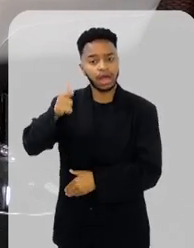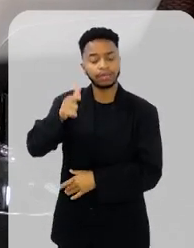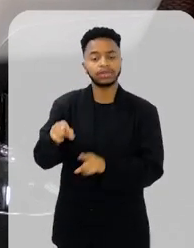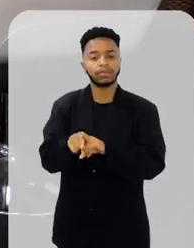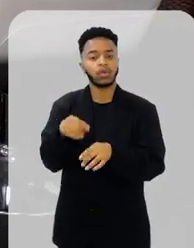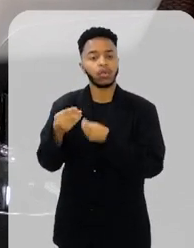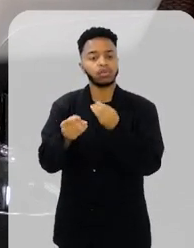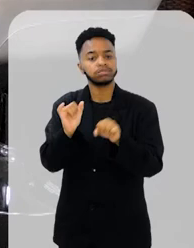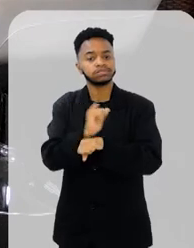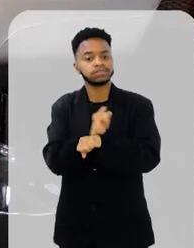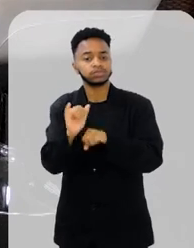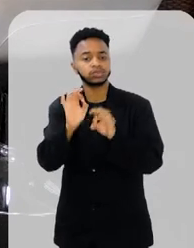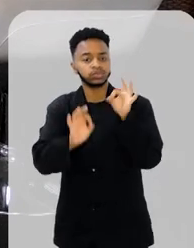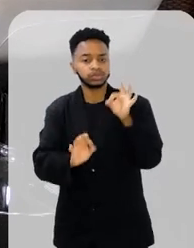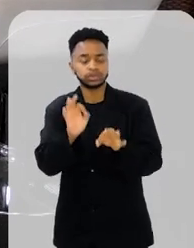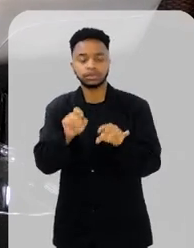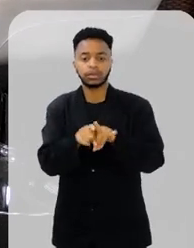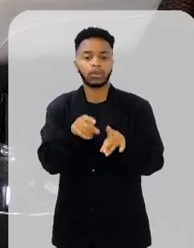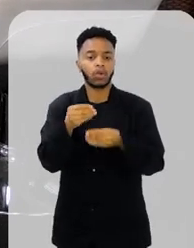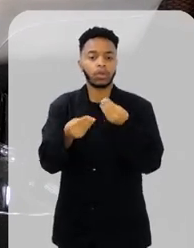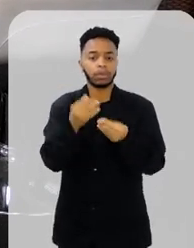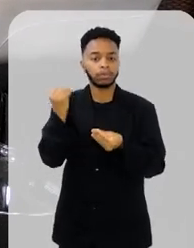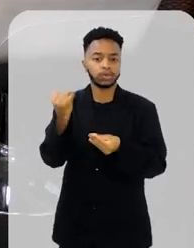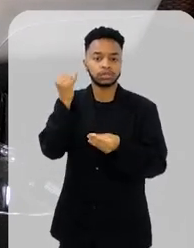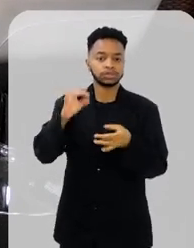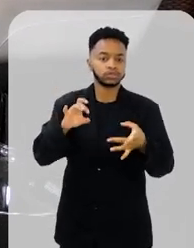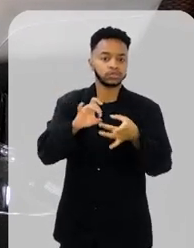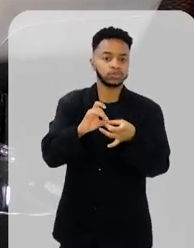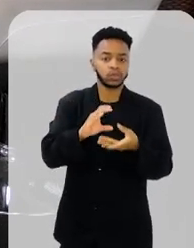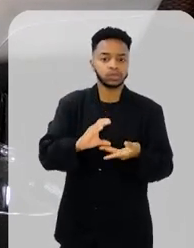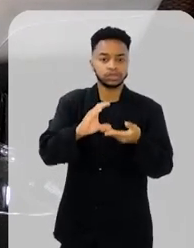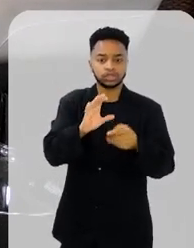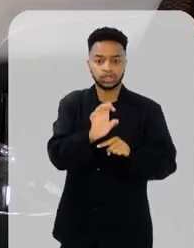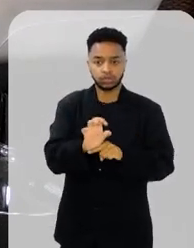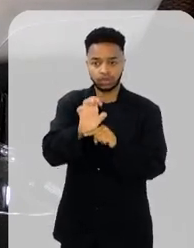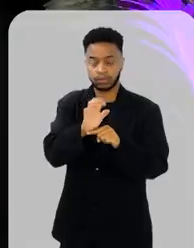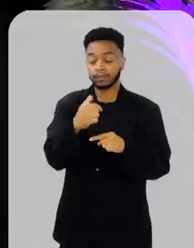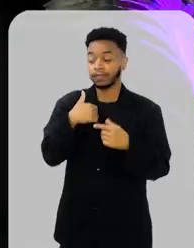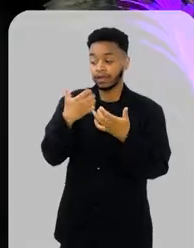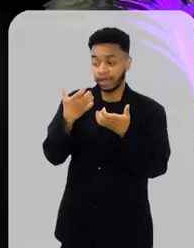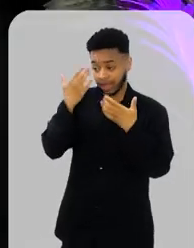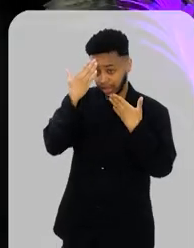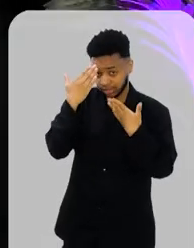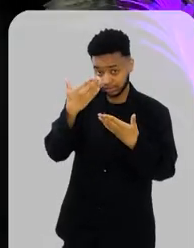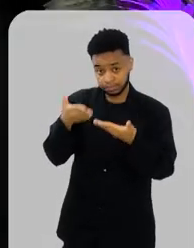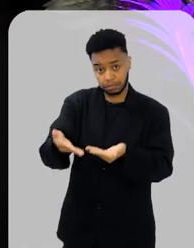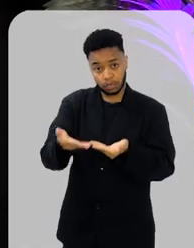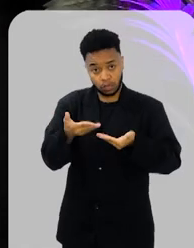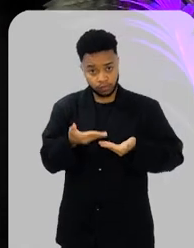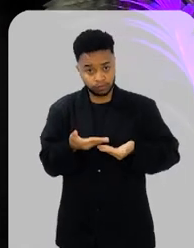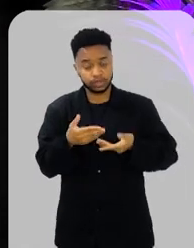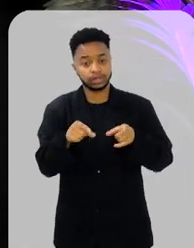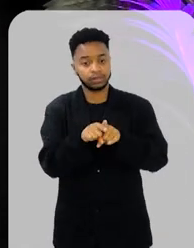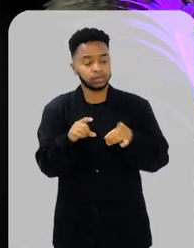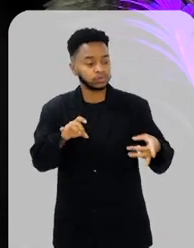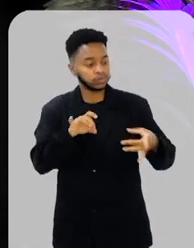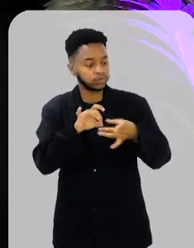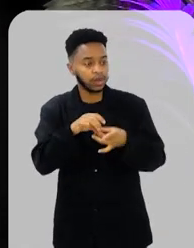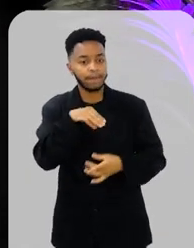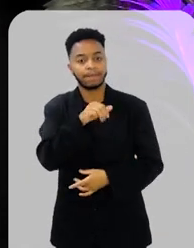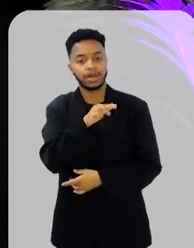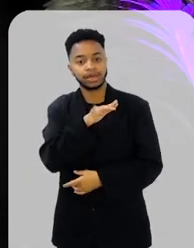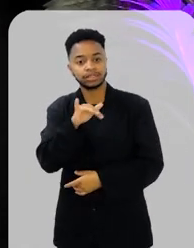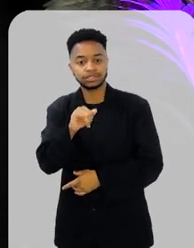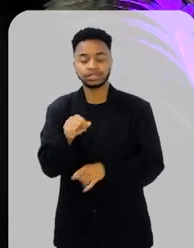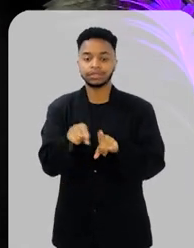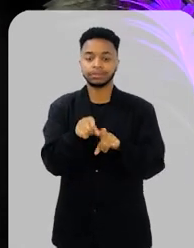jurídico e a importância de políticas como essa do Conselho Estadual. Podemos, primeiro, queria agradecer pelo convite, agradecer pela companhia da